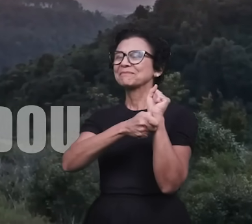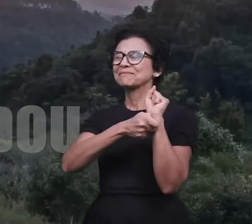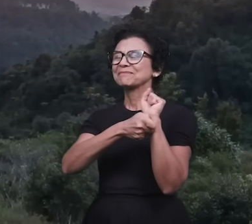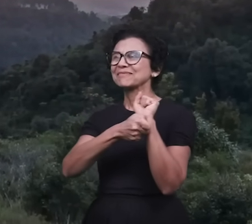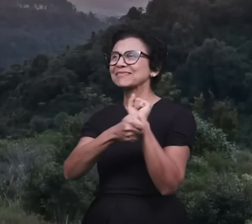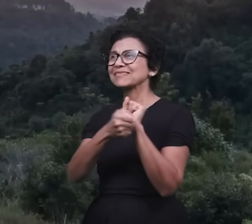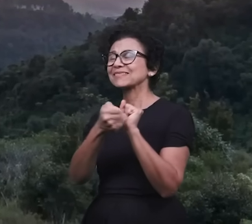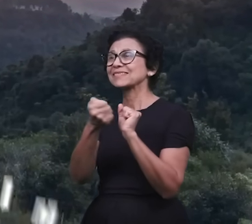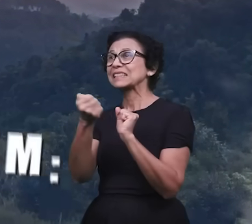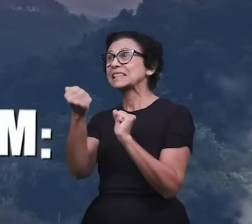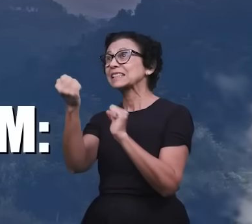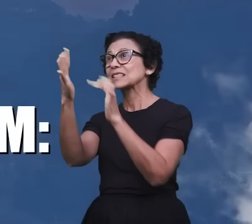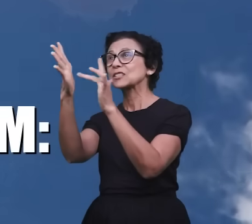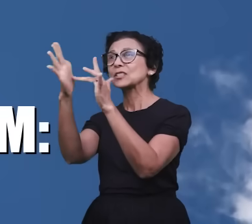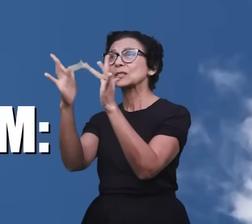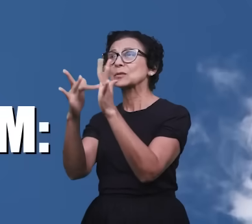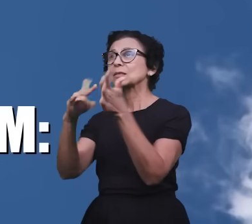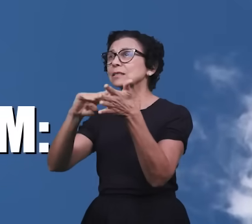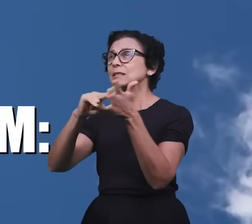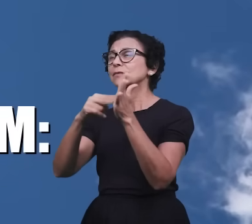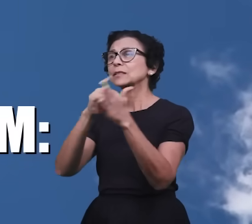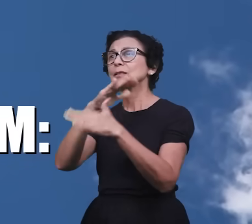mudou. Este mistério